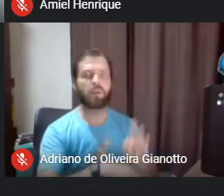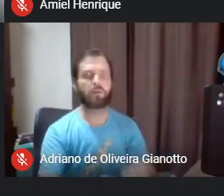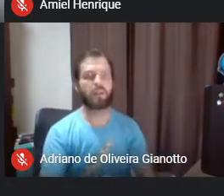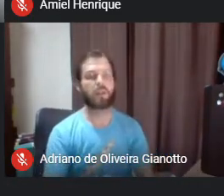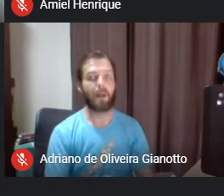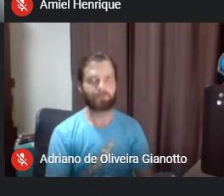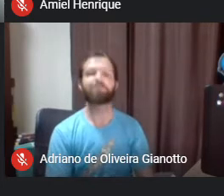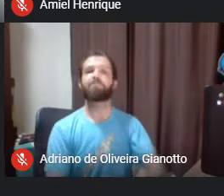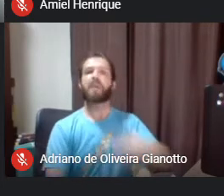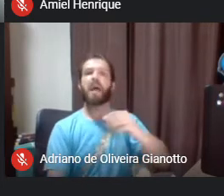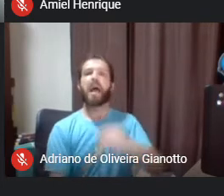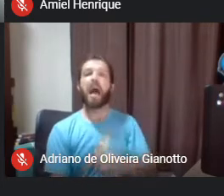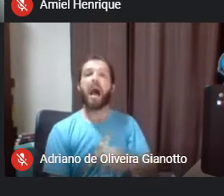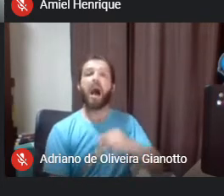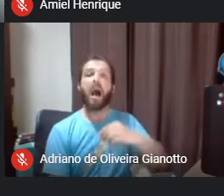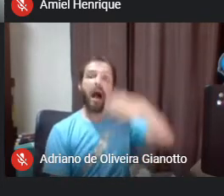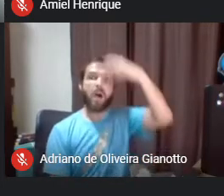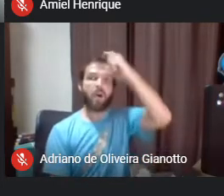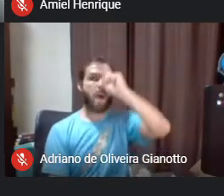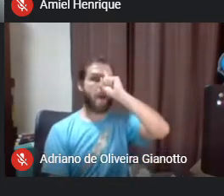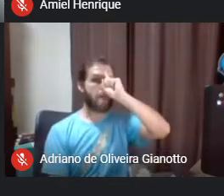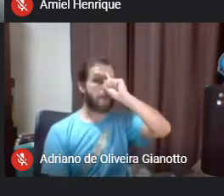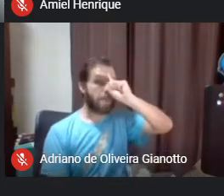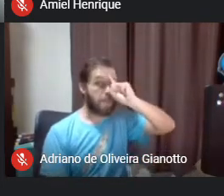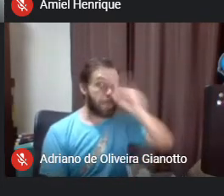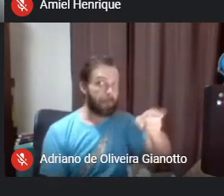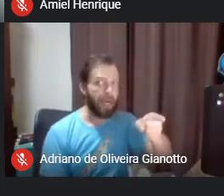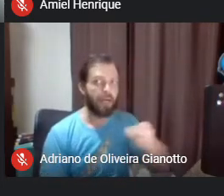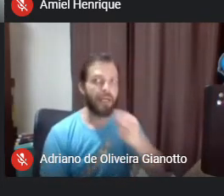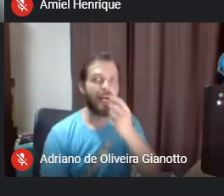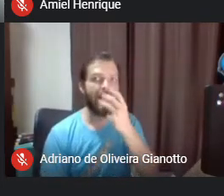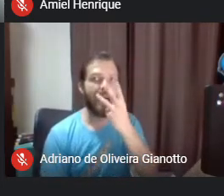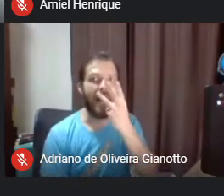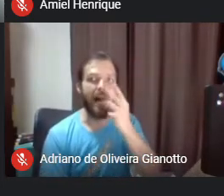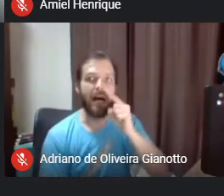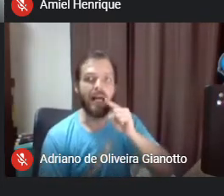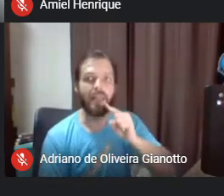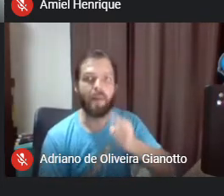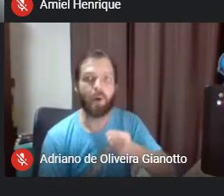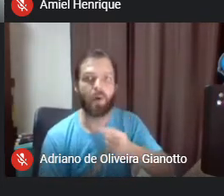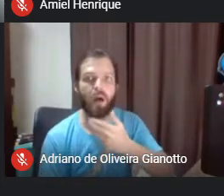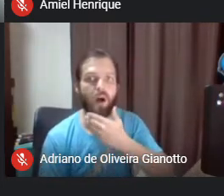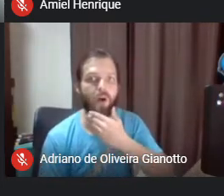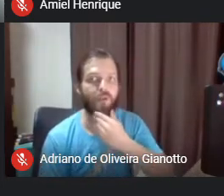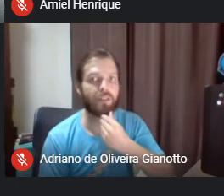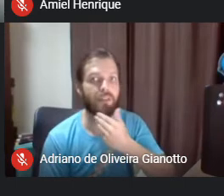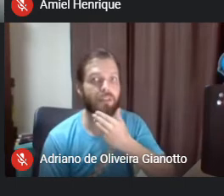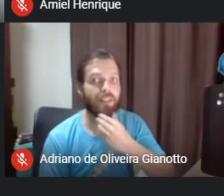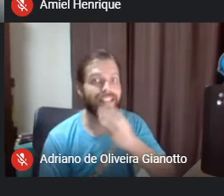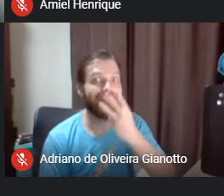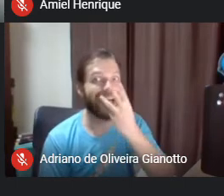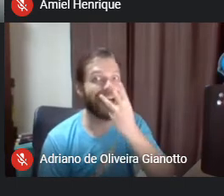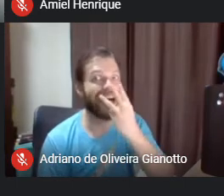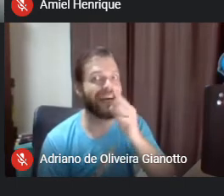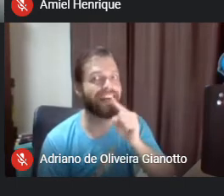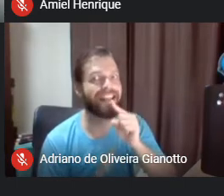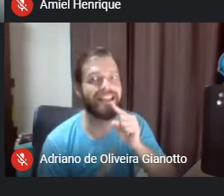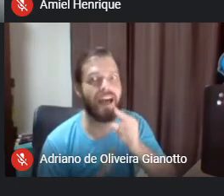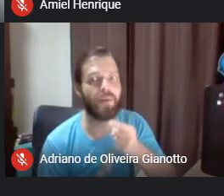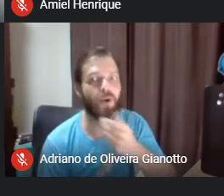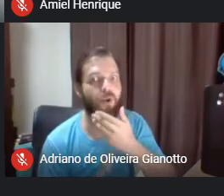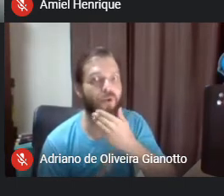rei falou, claro, eu ajudo, sem problema algum. E daí o rei mandou